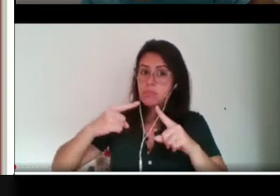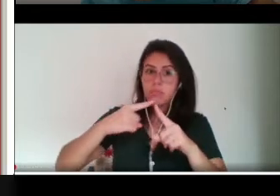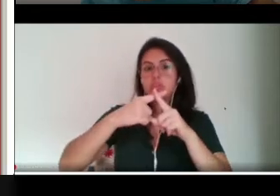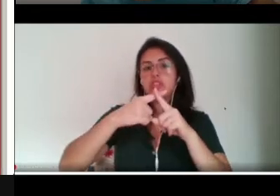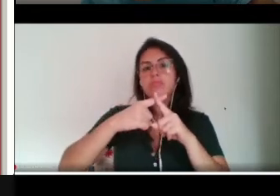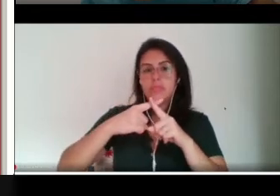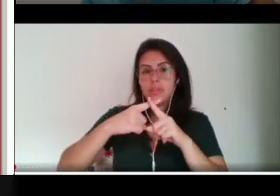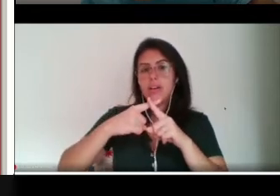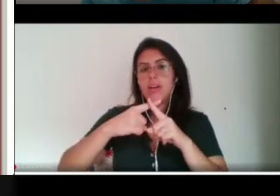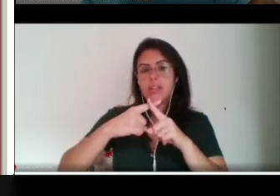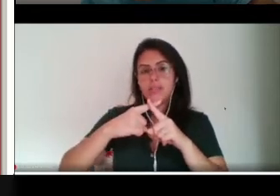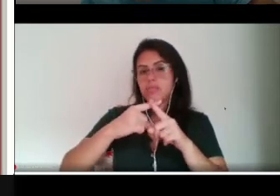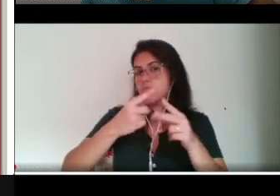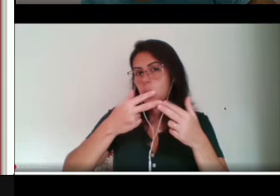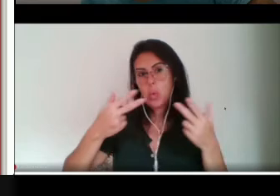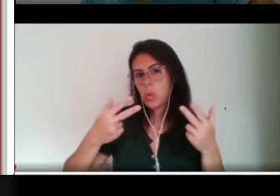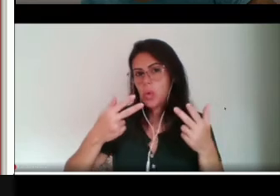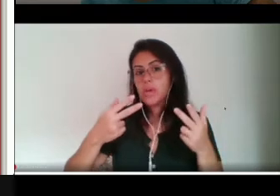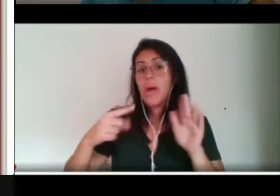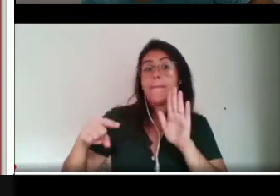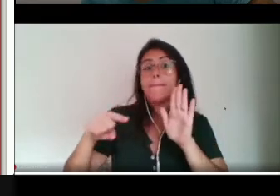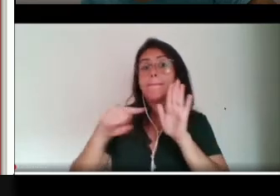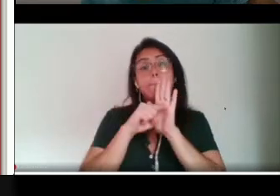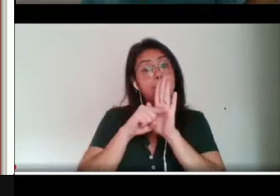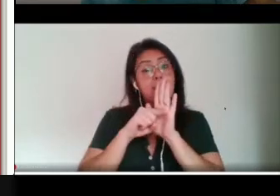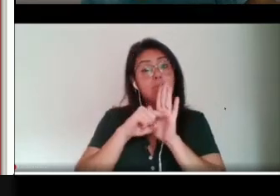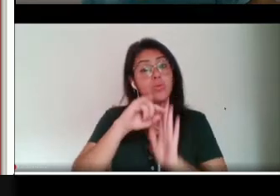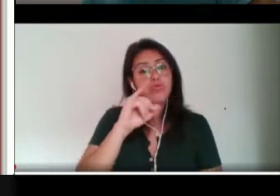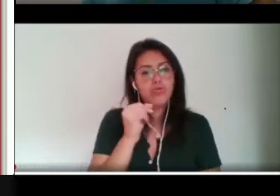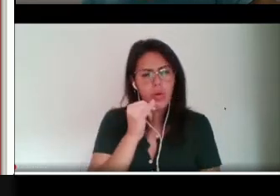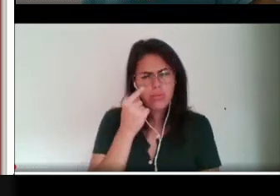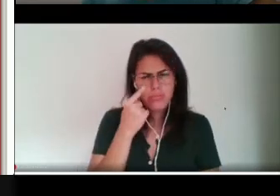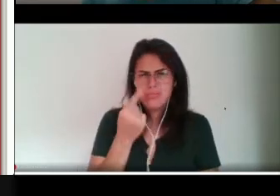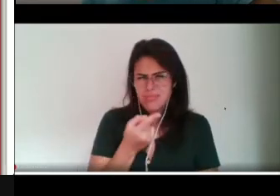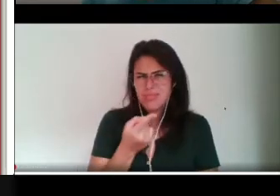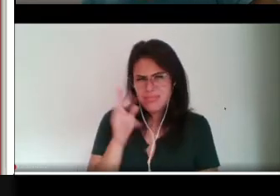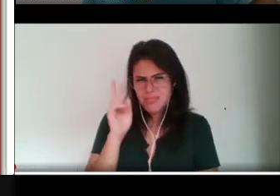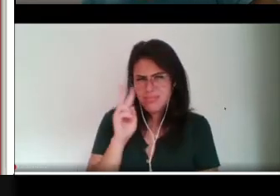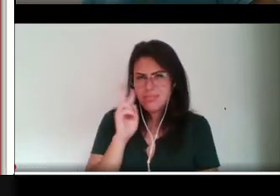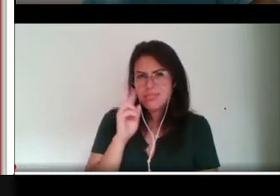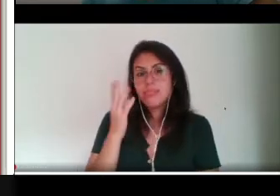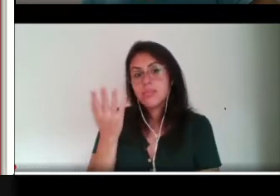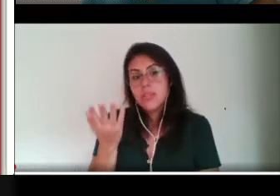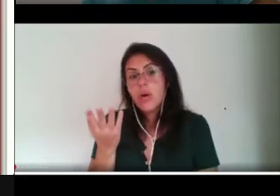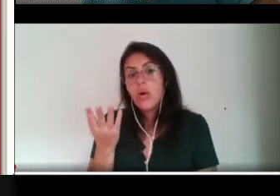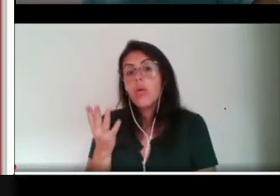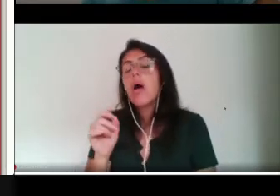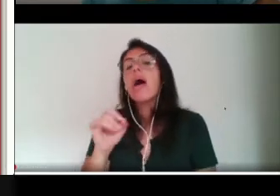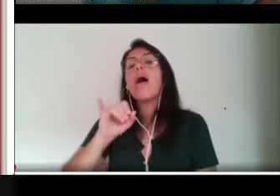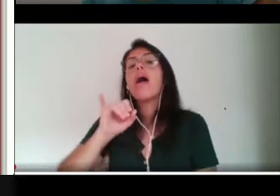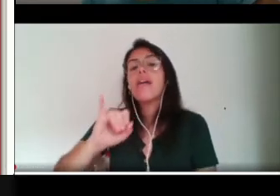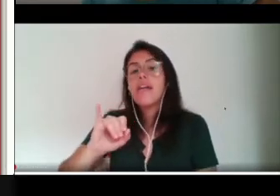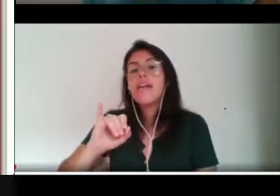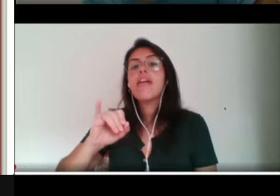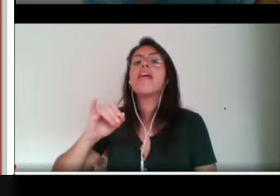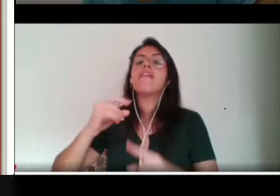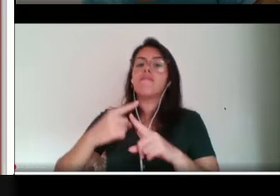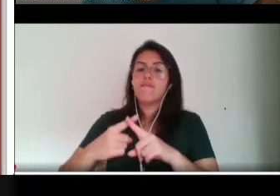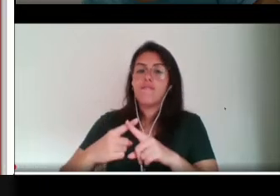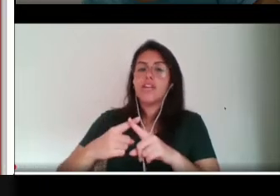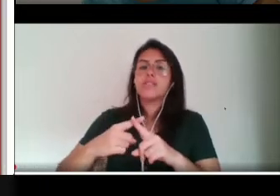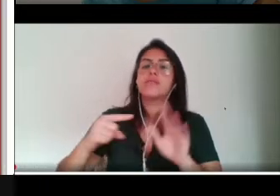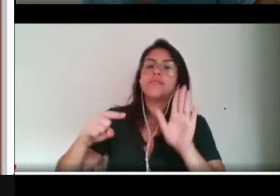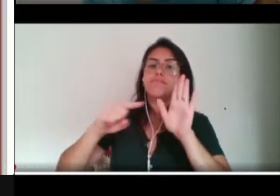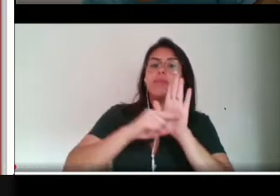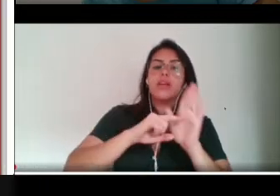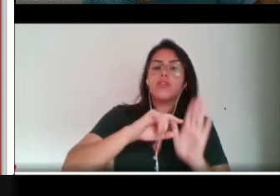alguma coisa na direção menos J, não é isso? O que é I, VEC menos J? Né? I tá